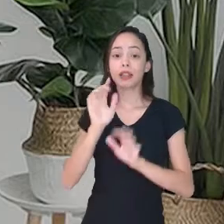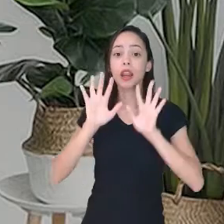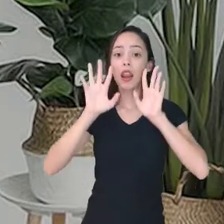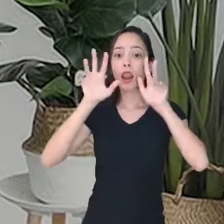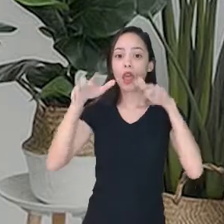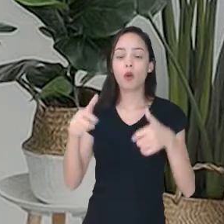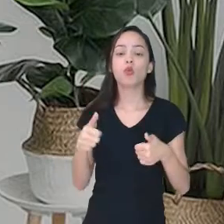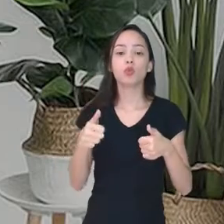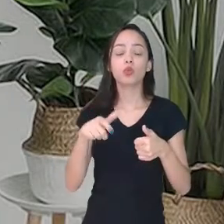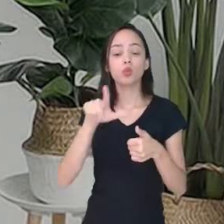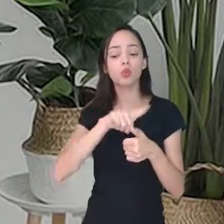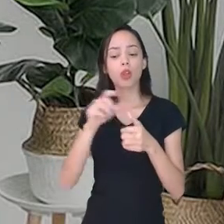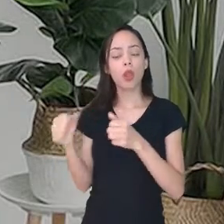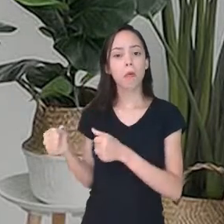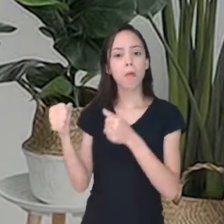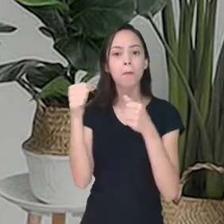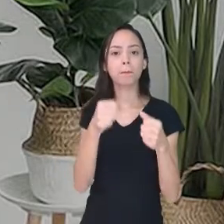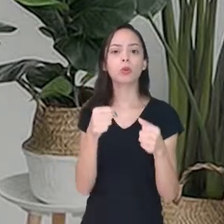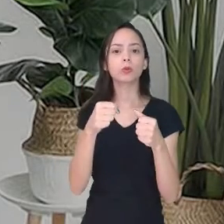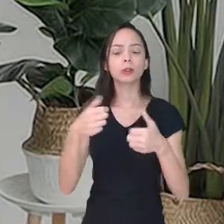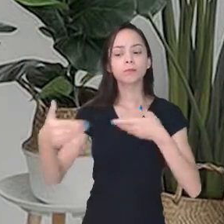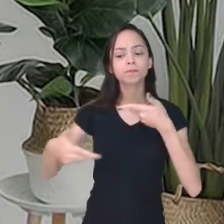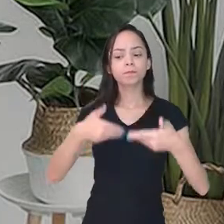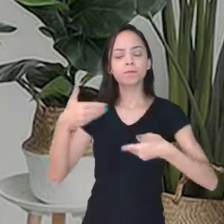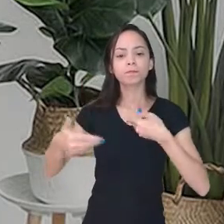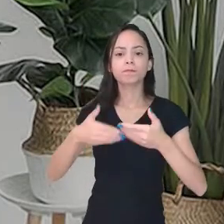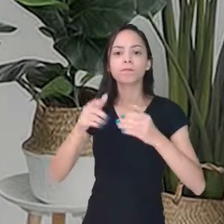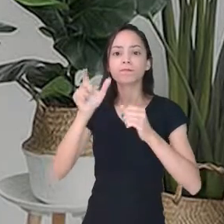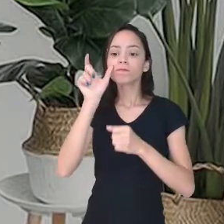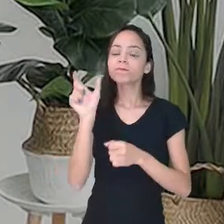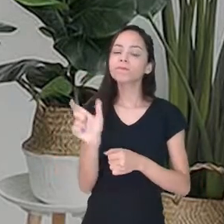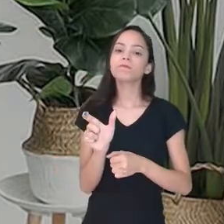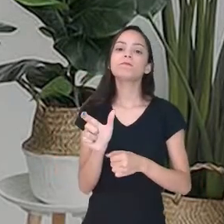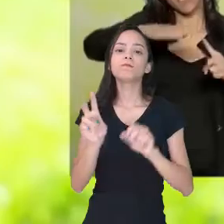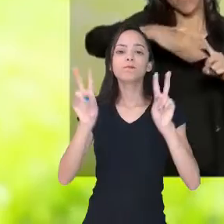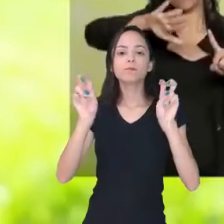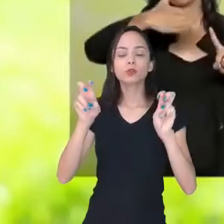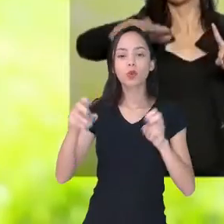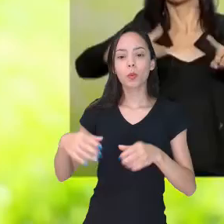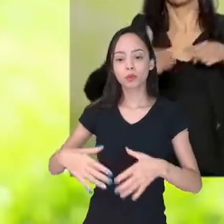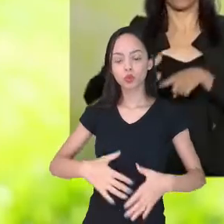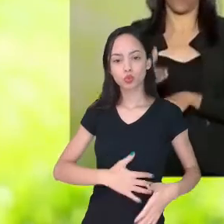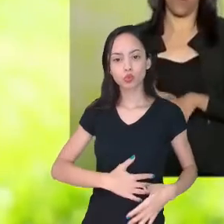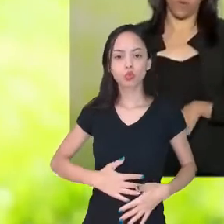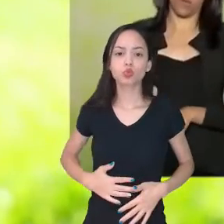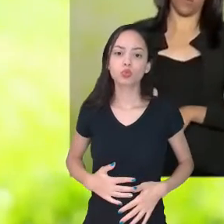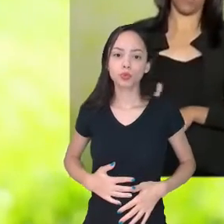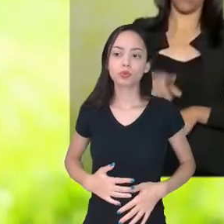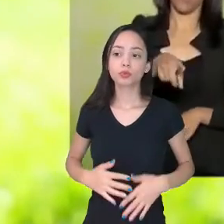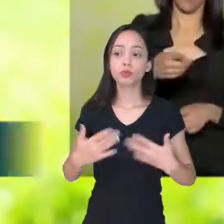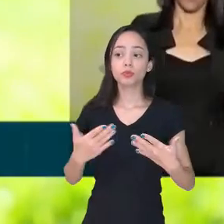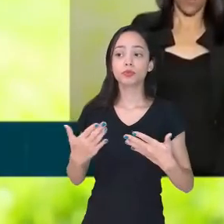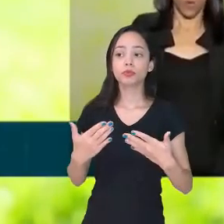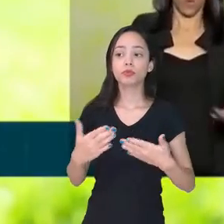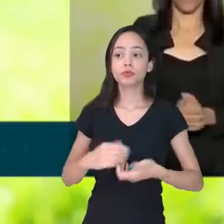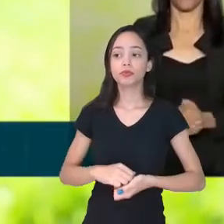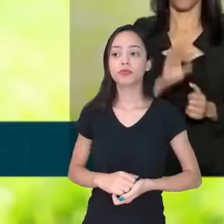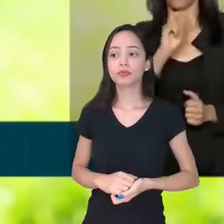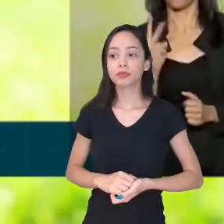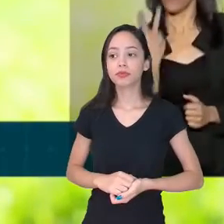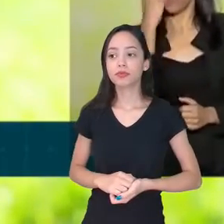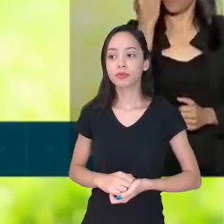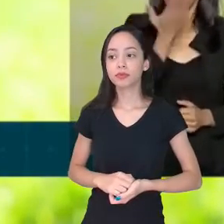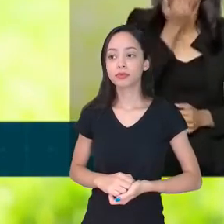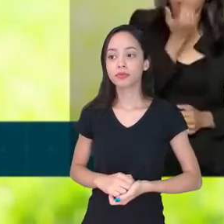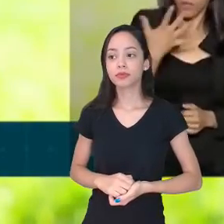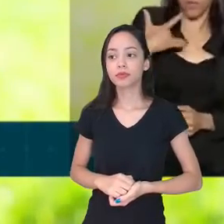tem um poder fitoterápico muito interessante no que diz respeito ao estômago. Hoje, com a valorização da alimentação saudável e da